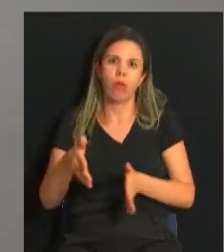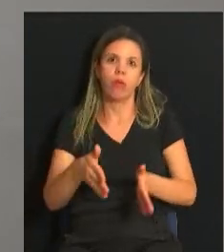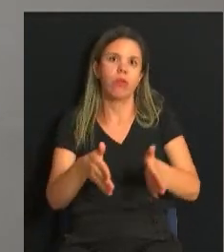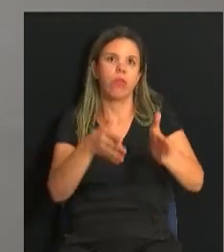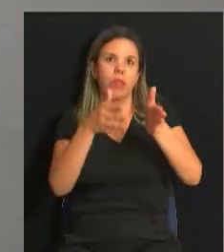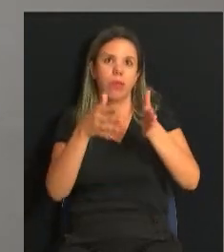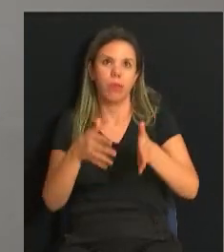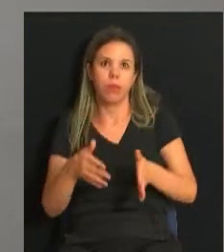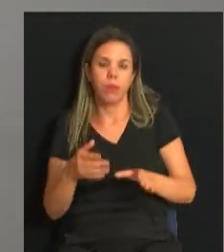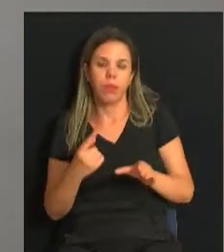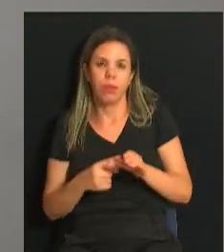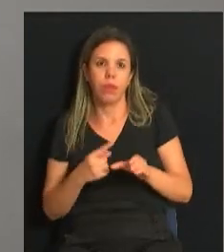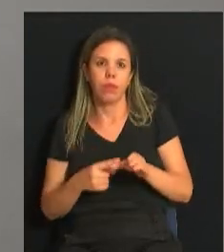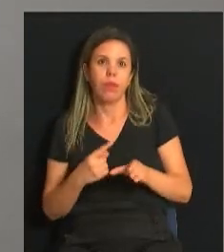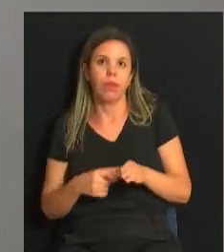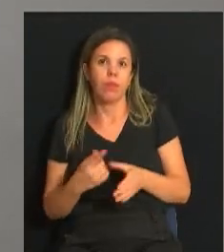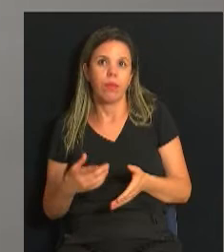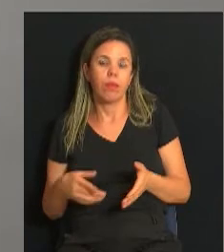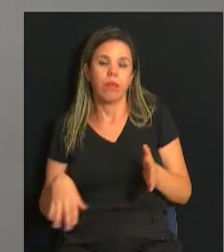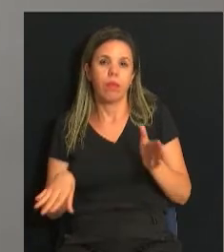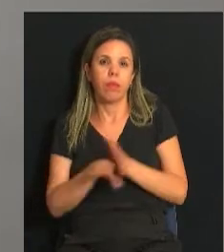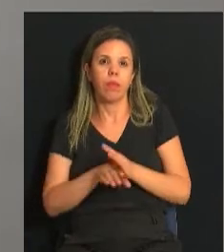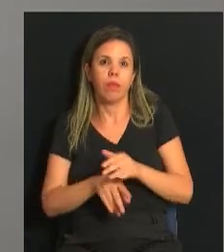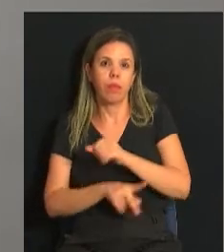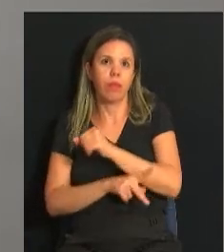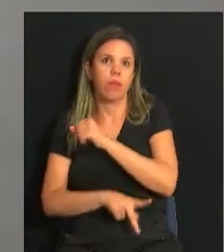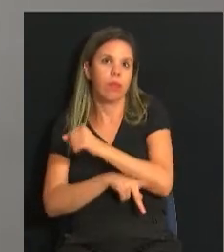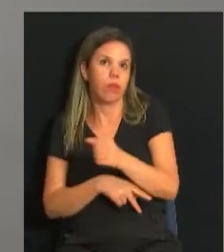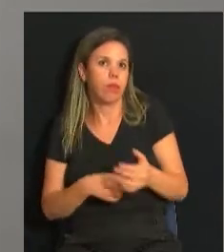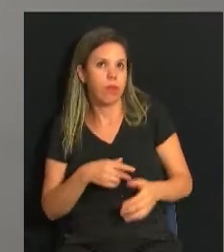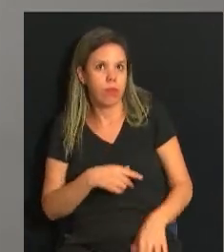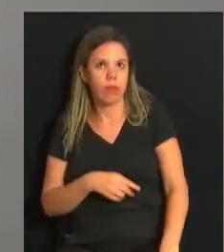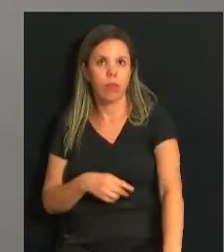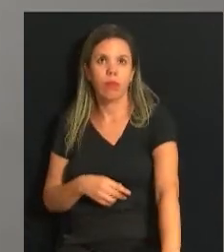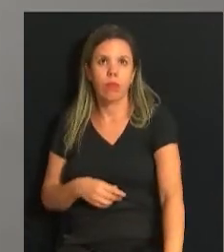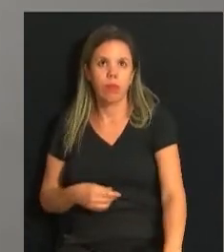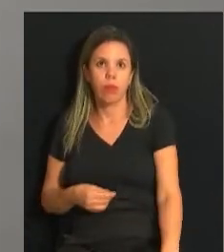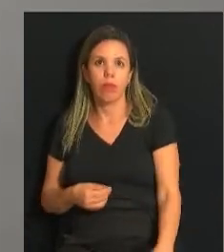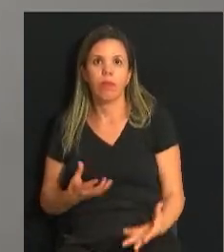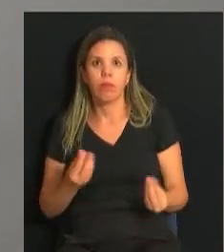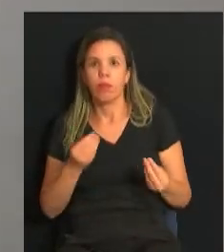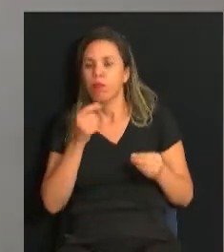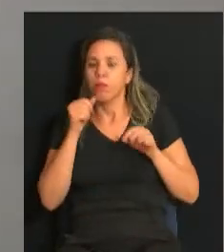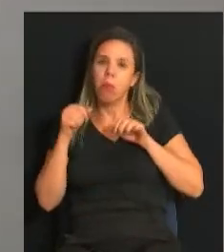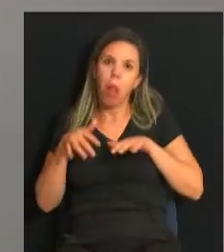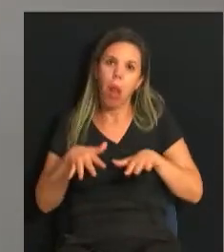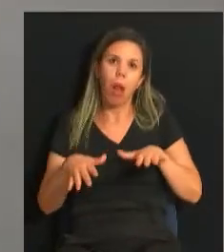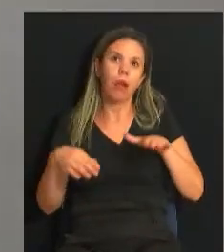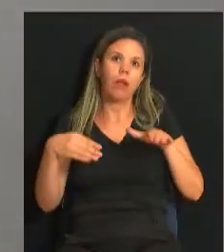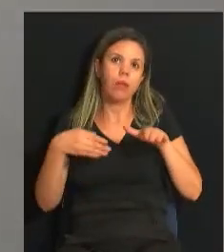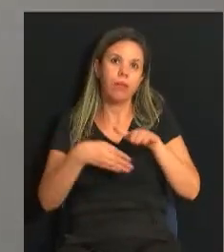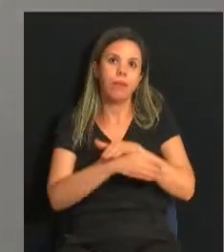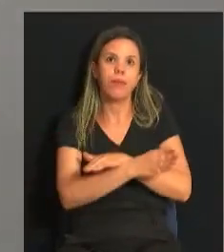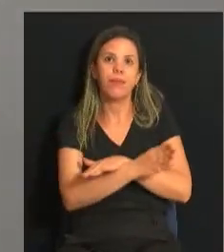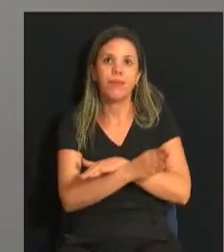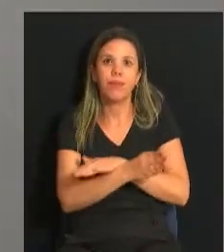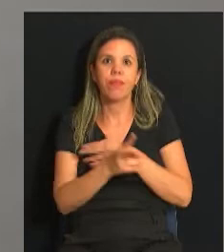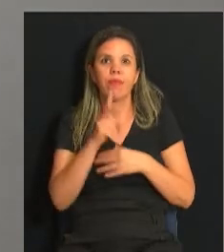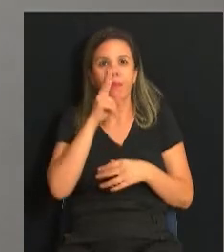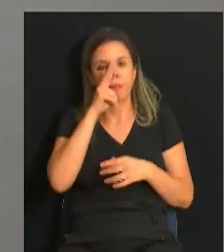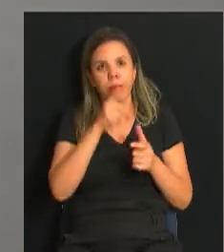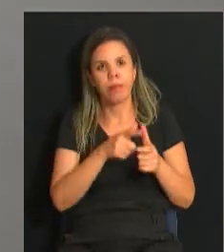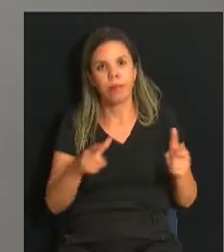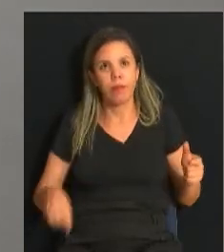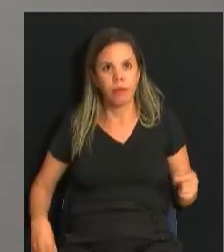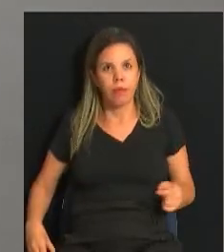afluente do Rio Capivari chegando na ponte quando chega na ponte vem aquele mundaréu de água porque vem com a força